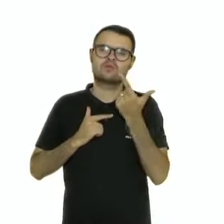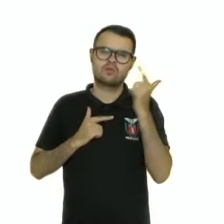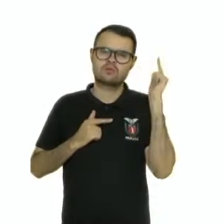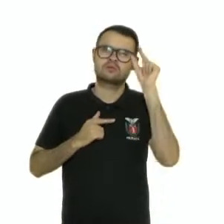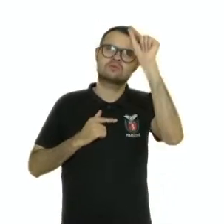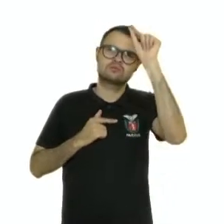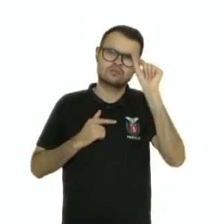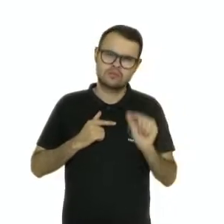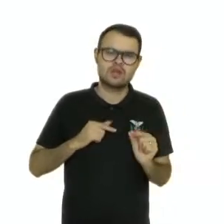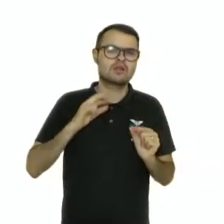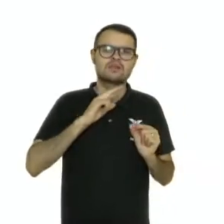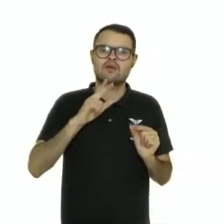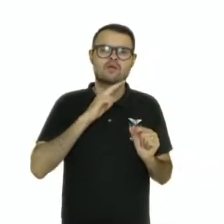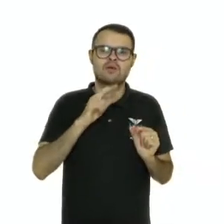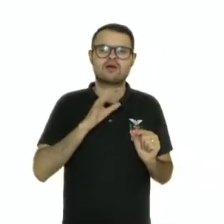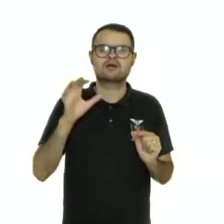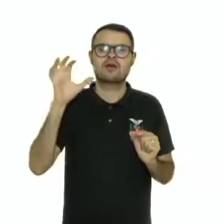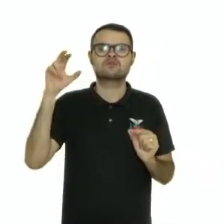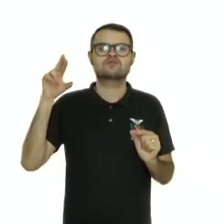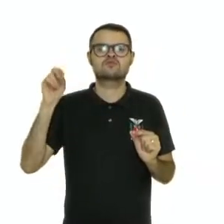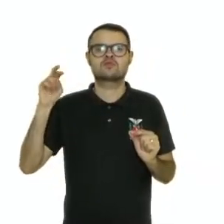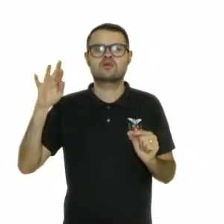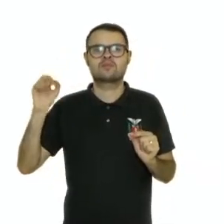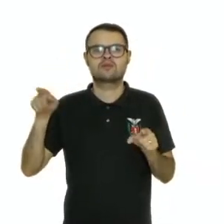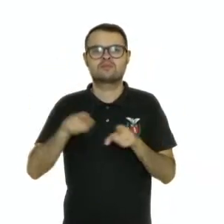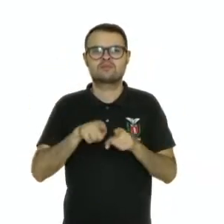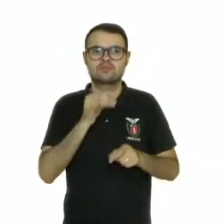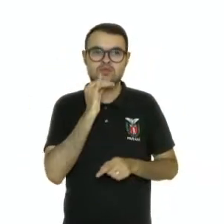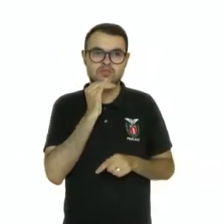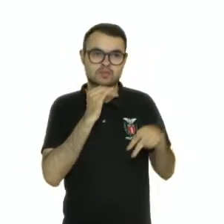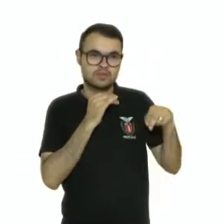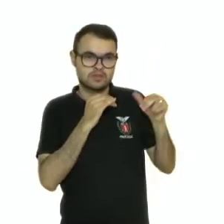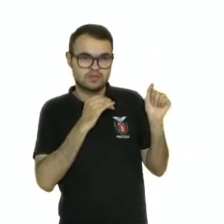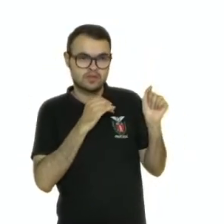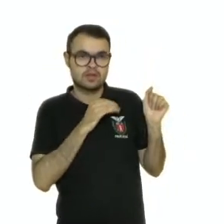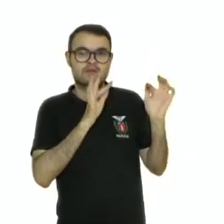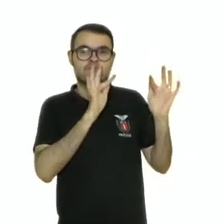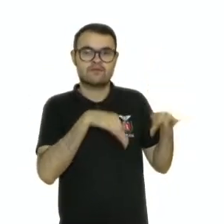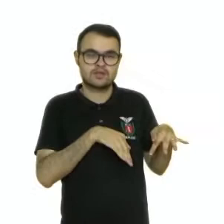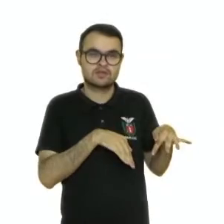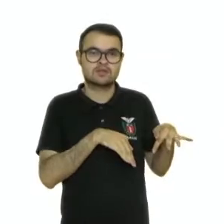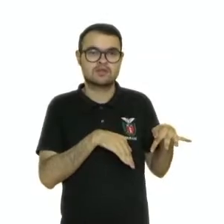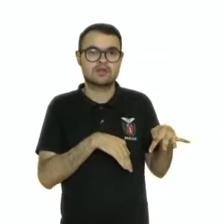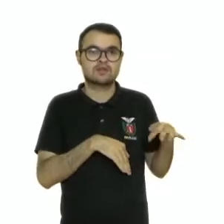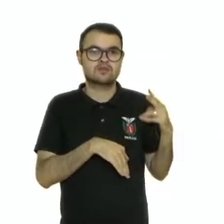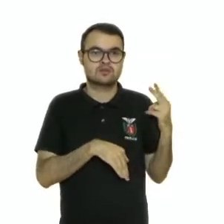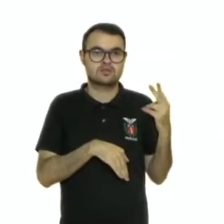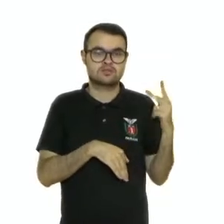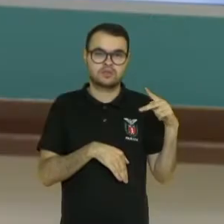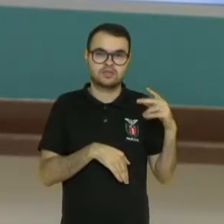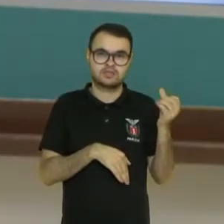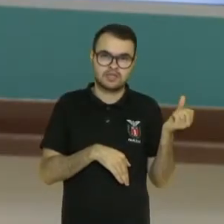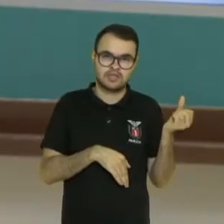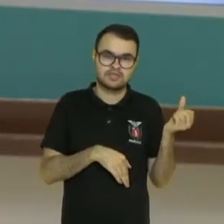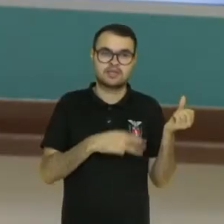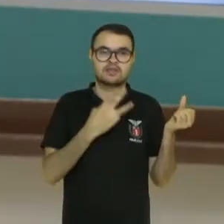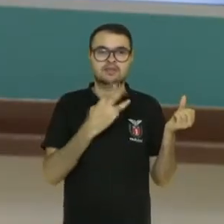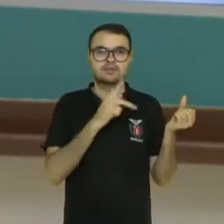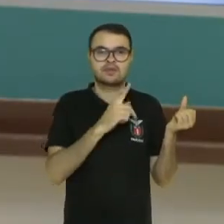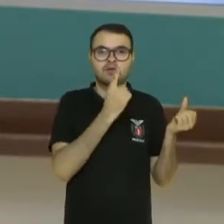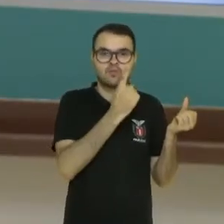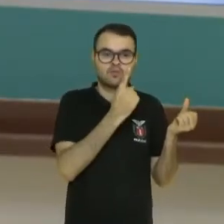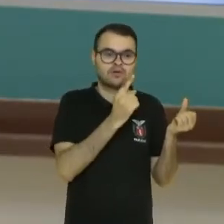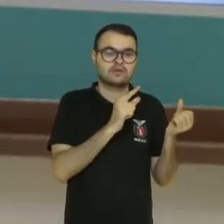que não são gases nobres, como por exemplo o sódio termina lá em 2p6, 3s1. Então ele tem 7 na última